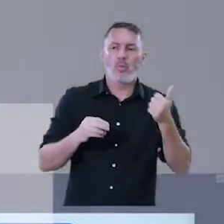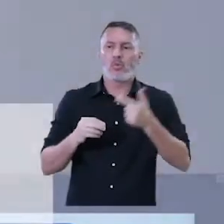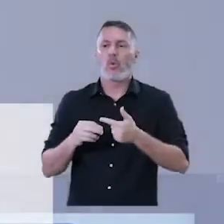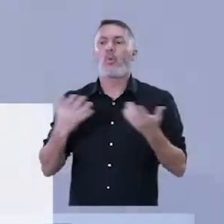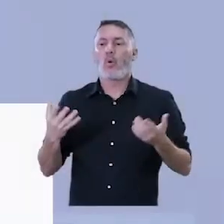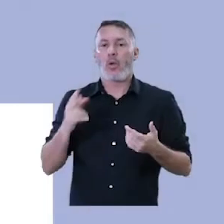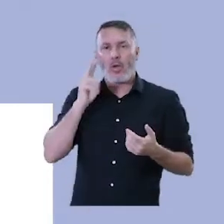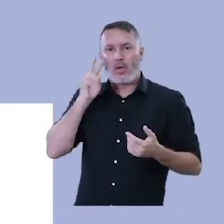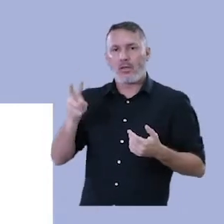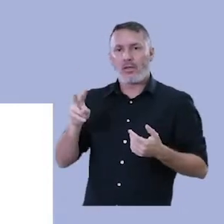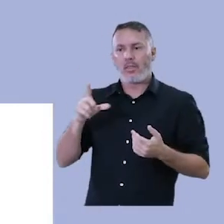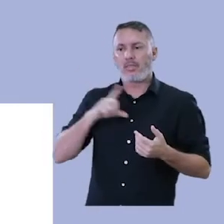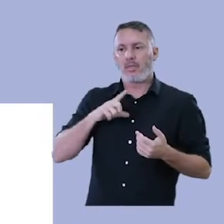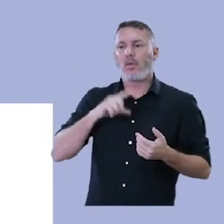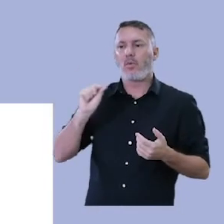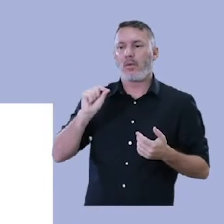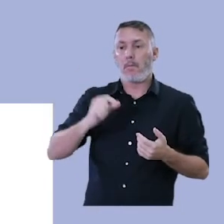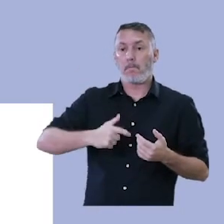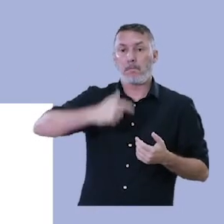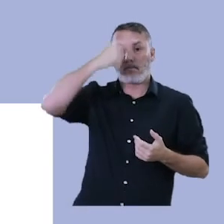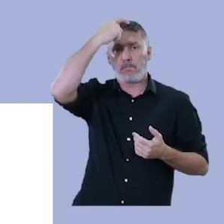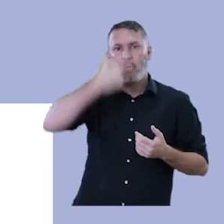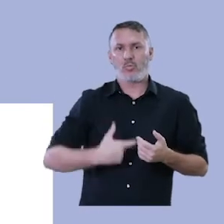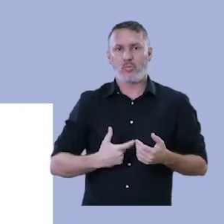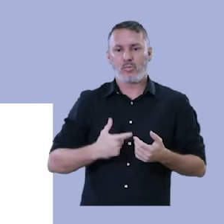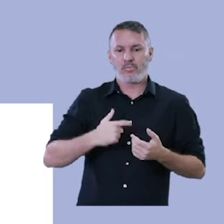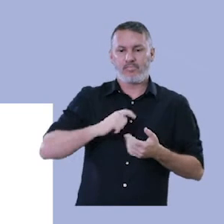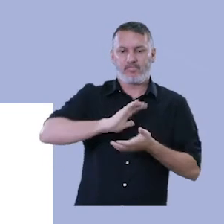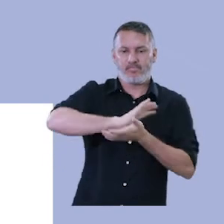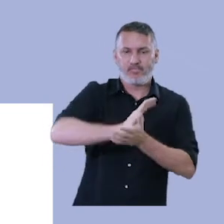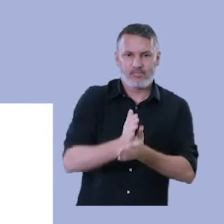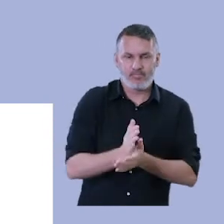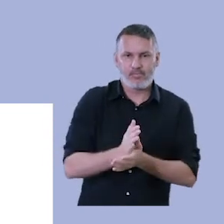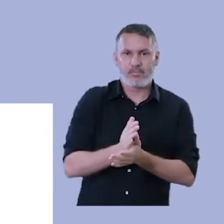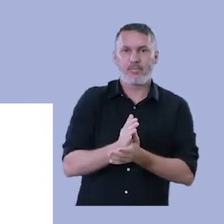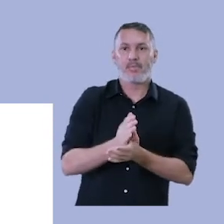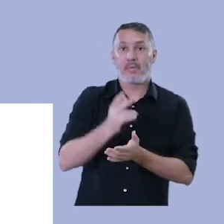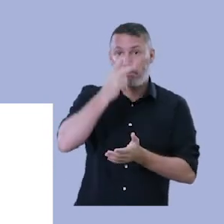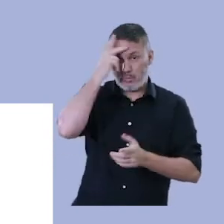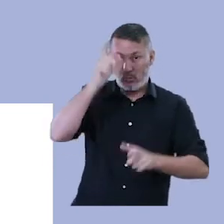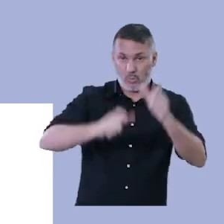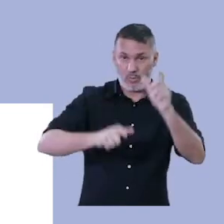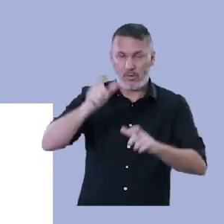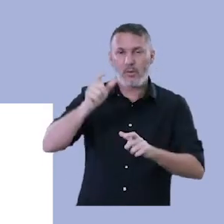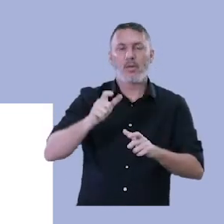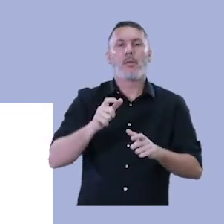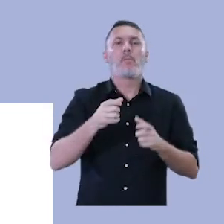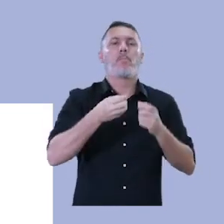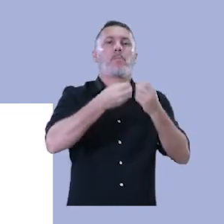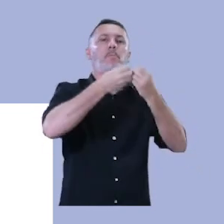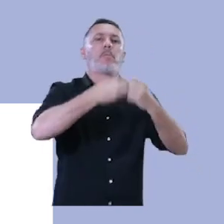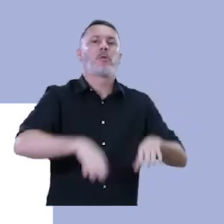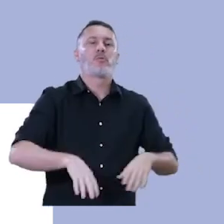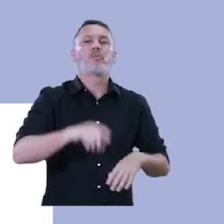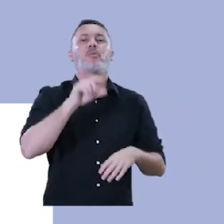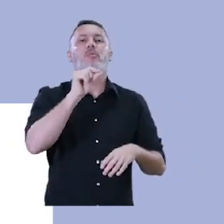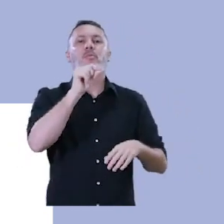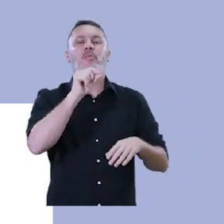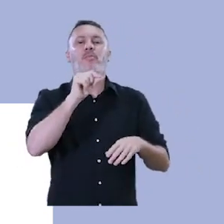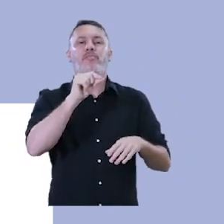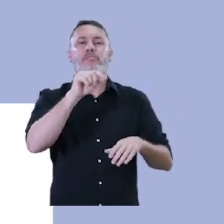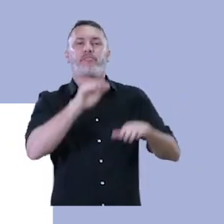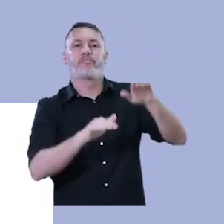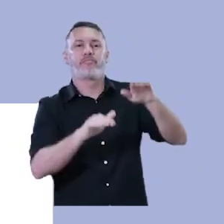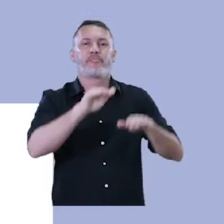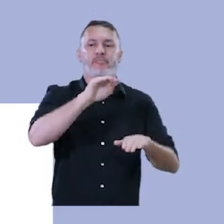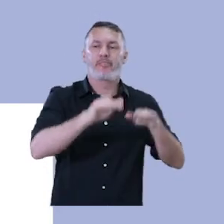argumento 2. Essa postura preconceituosa fragiliza, olha a palavra com juízo de valor, fragiliza a dignidade humana